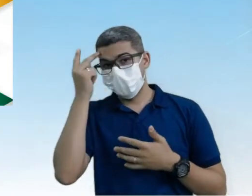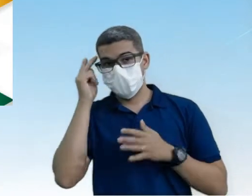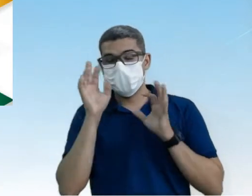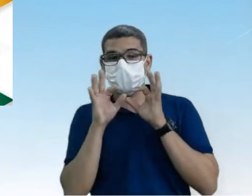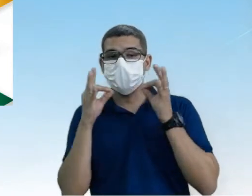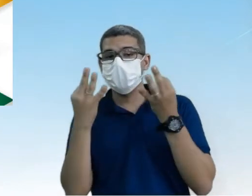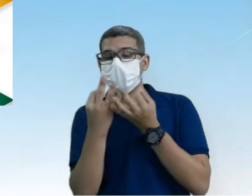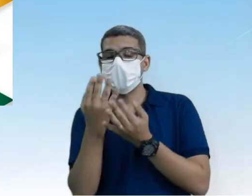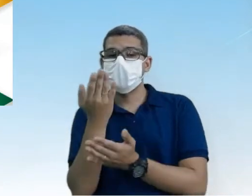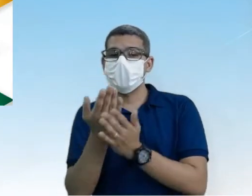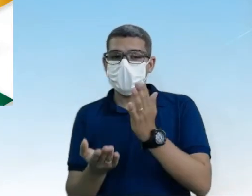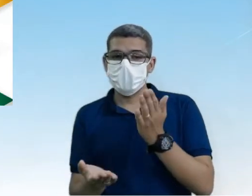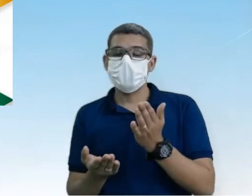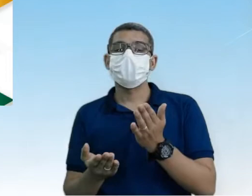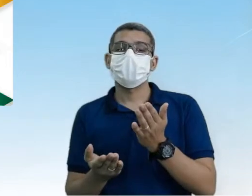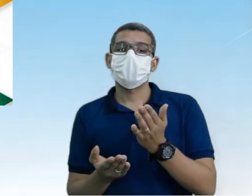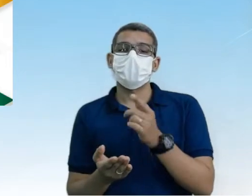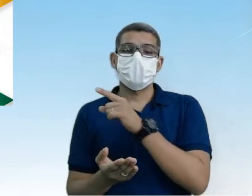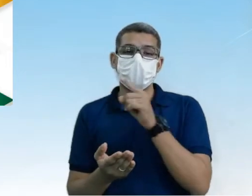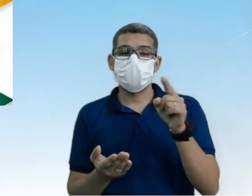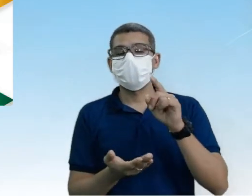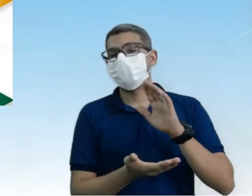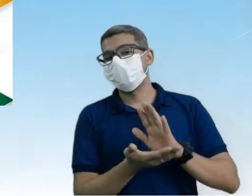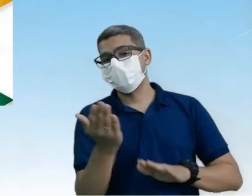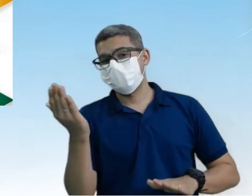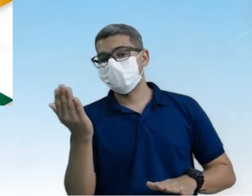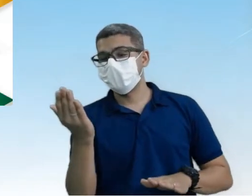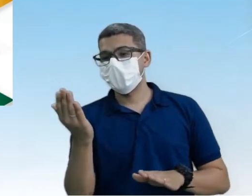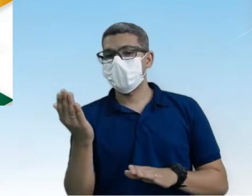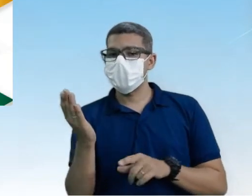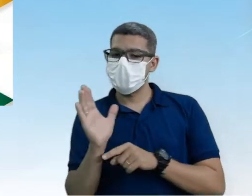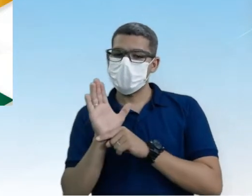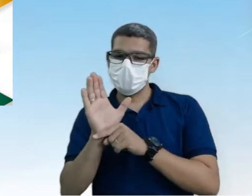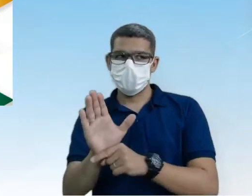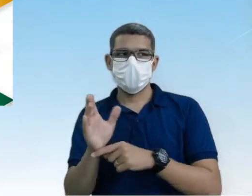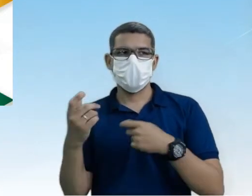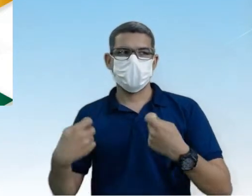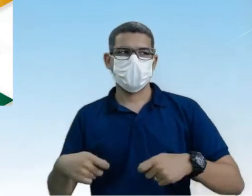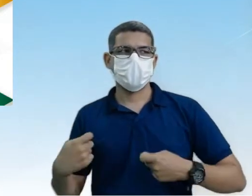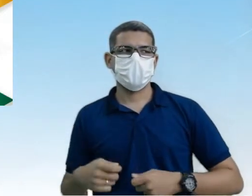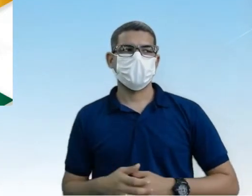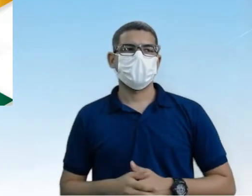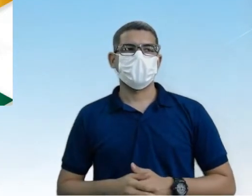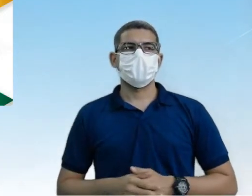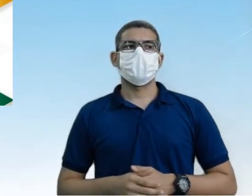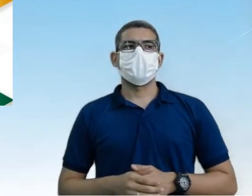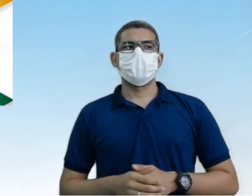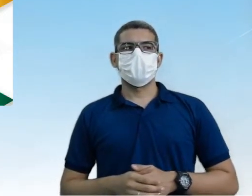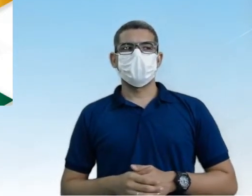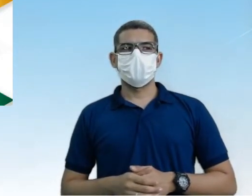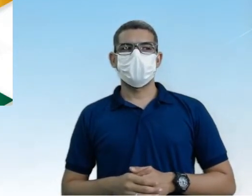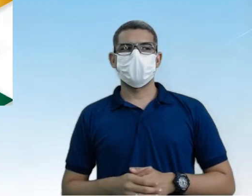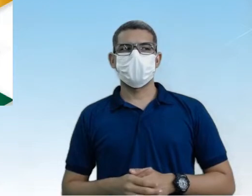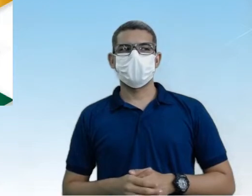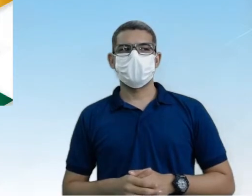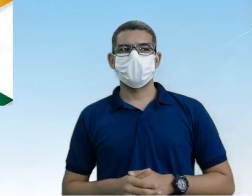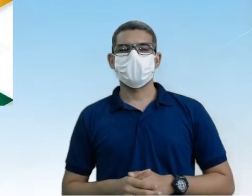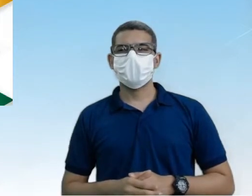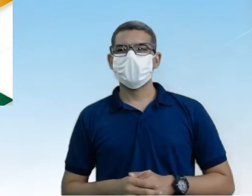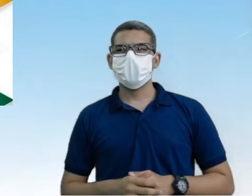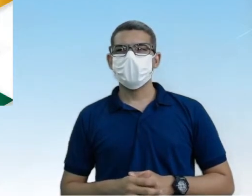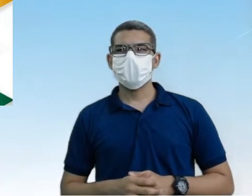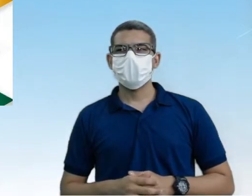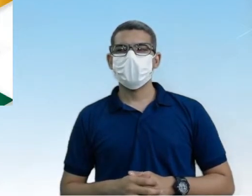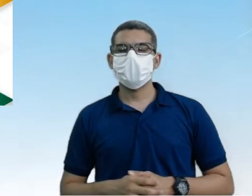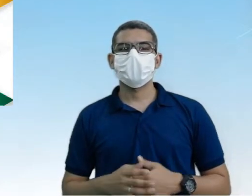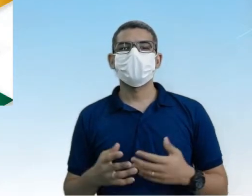que precisam, enquanto refugiados, de ajuda. Então, olha só. What the ad mean? O